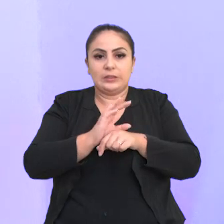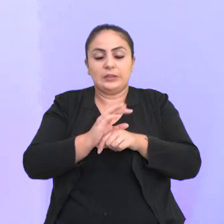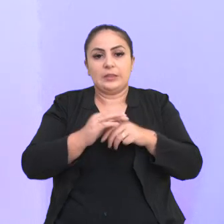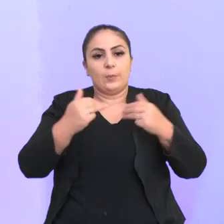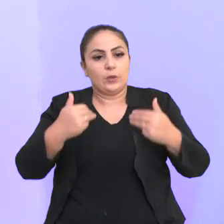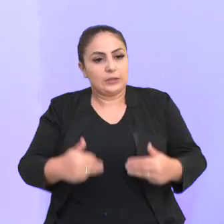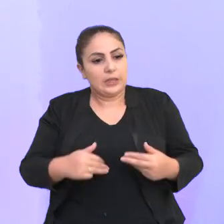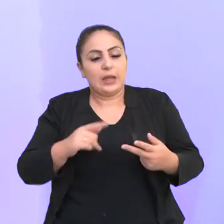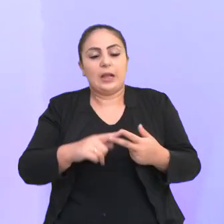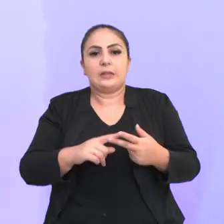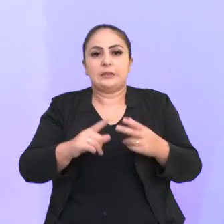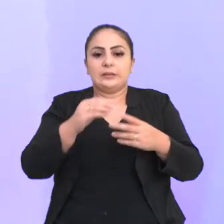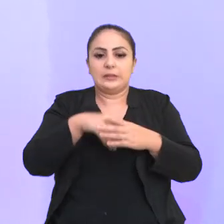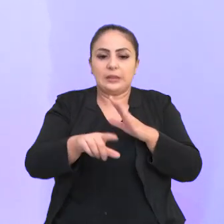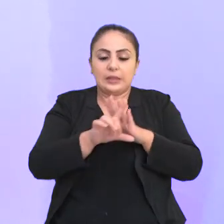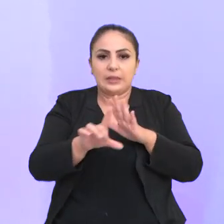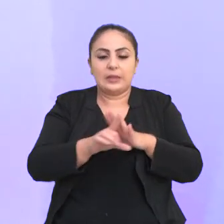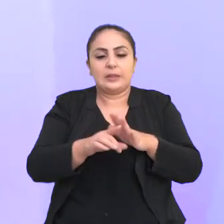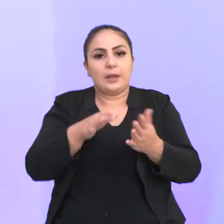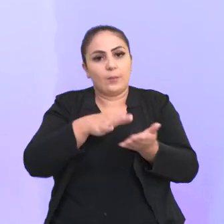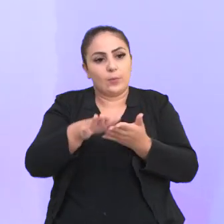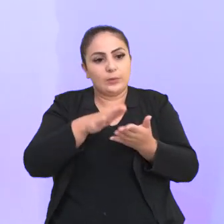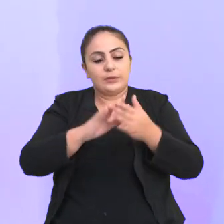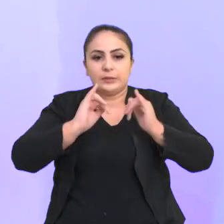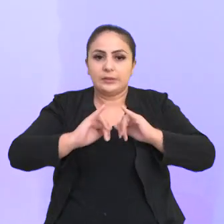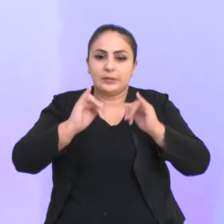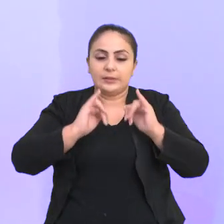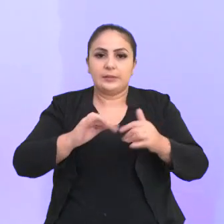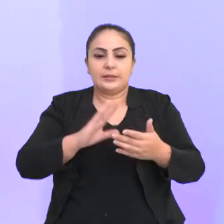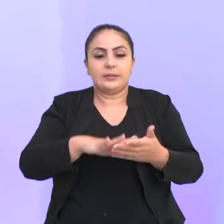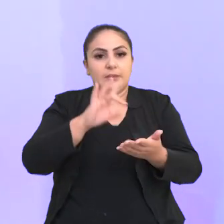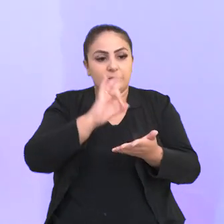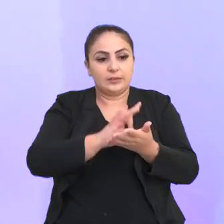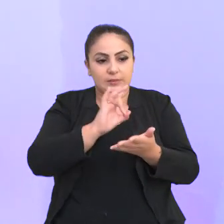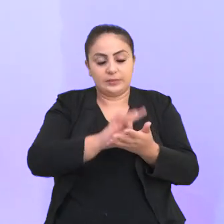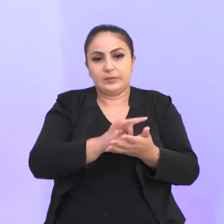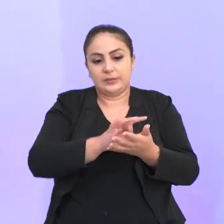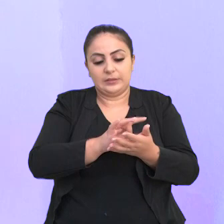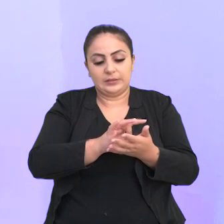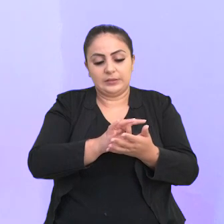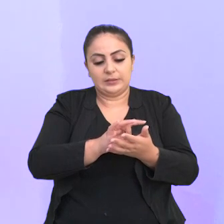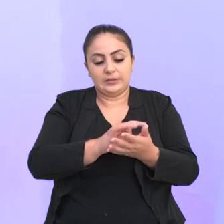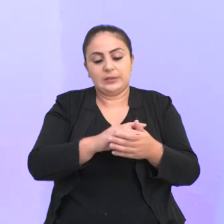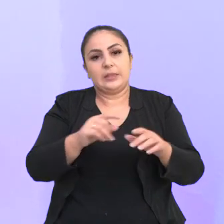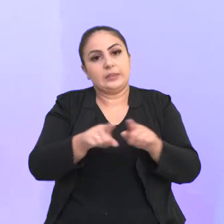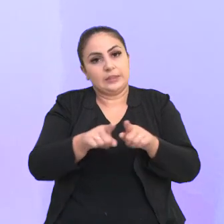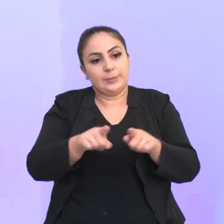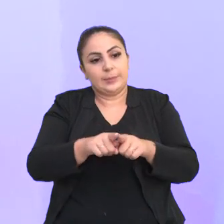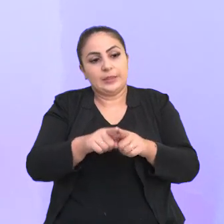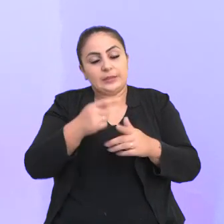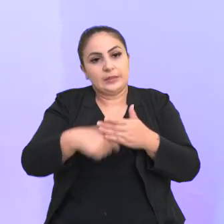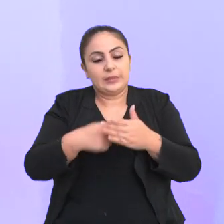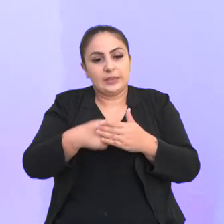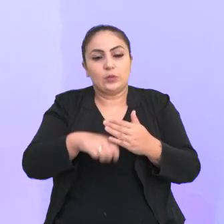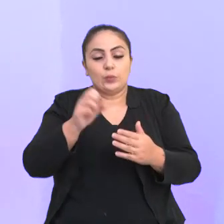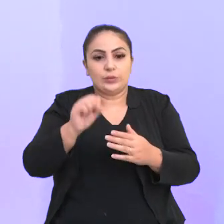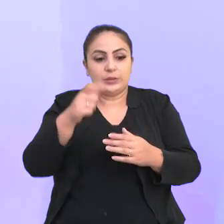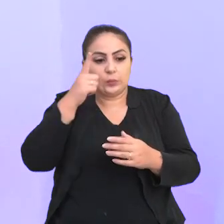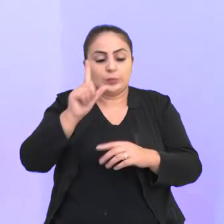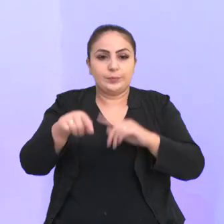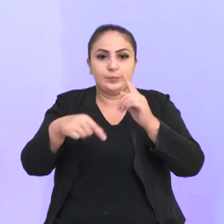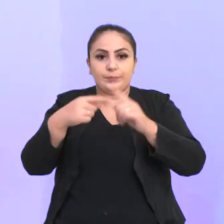constitucionais da moralidade, da legalidade, da publicidade, da eficiência e buscando